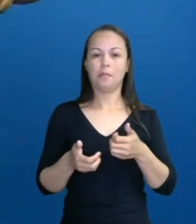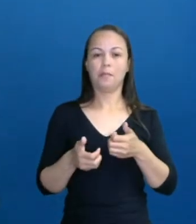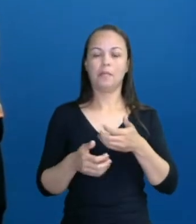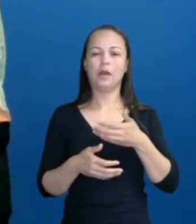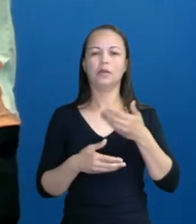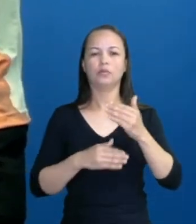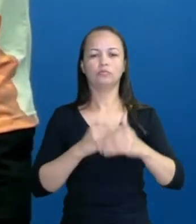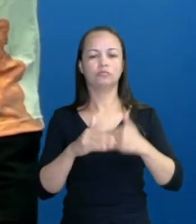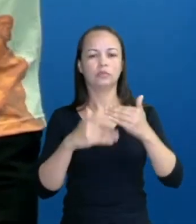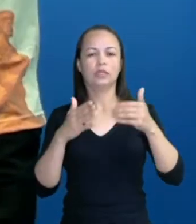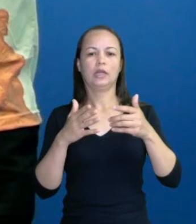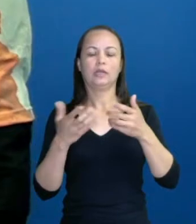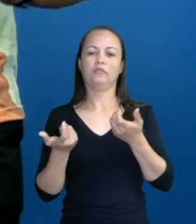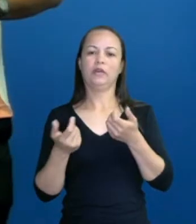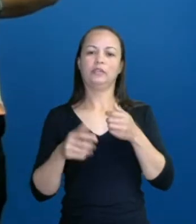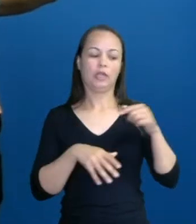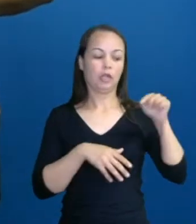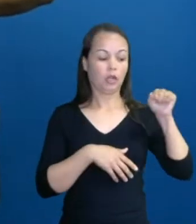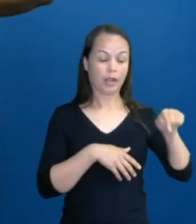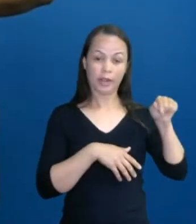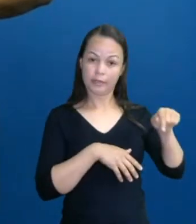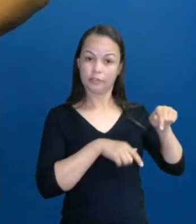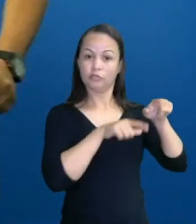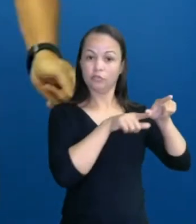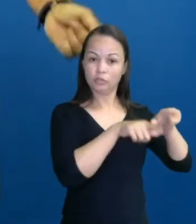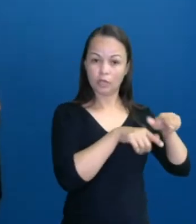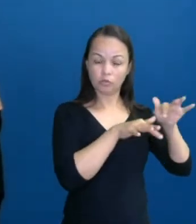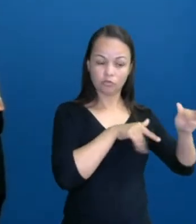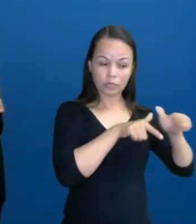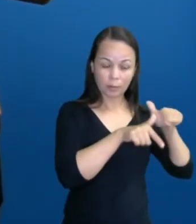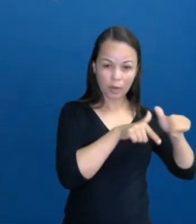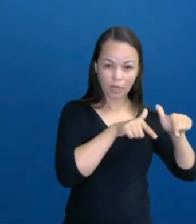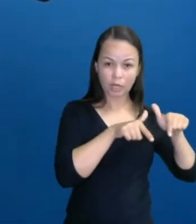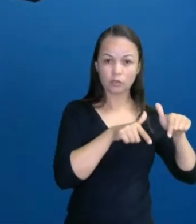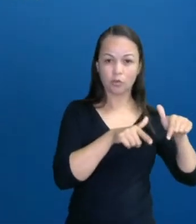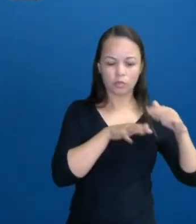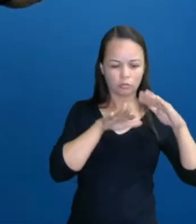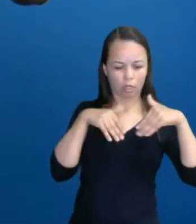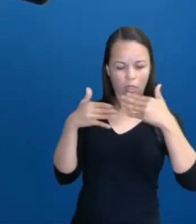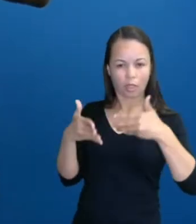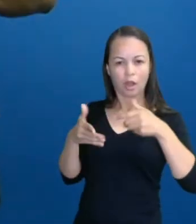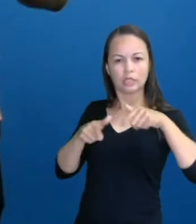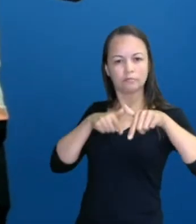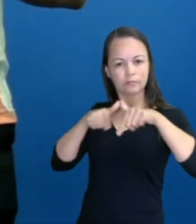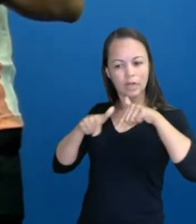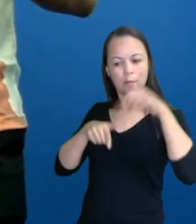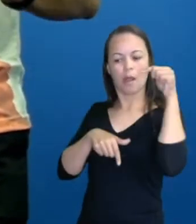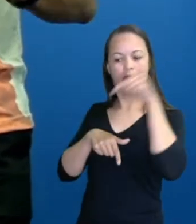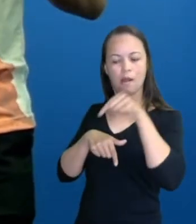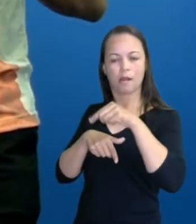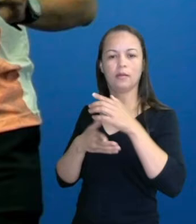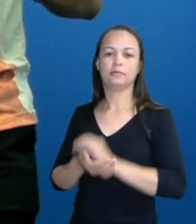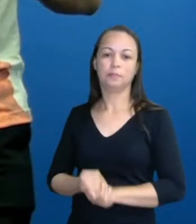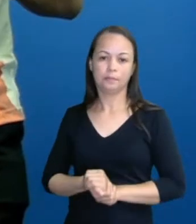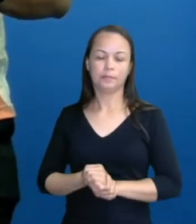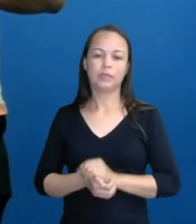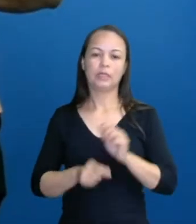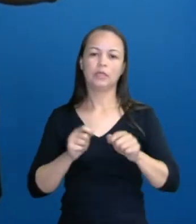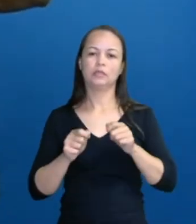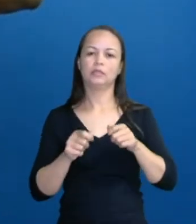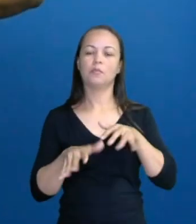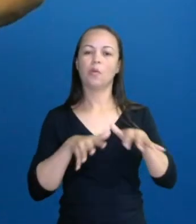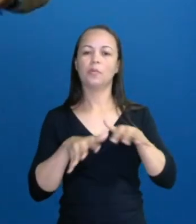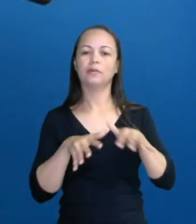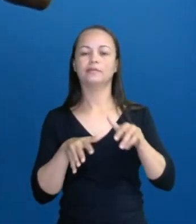vai ter para com os seus senhores. Lembrando que durante esse período não existia o conceito de